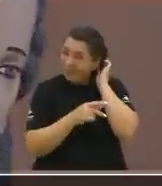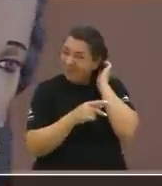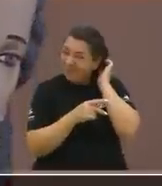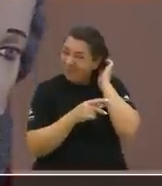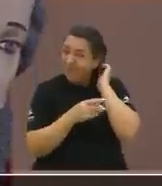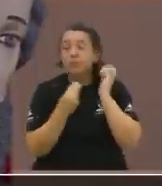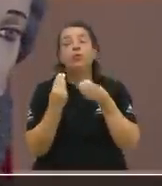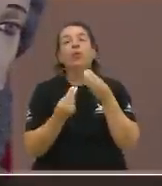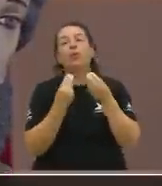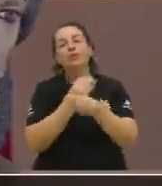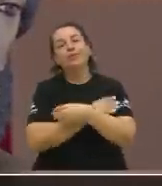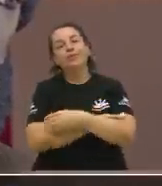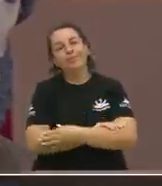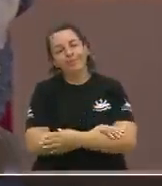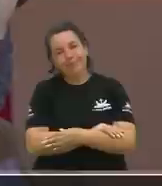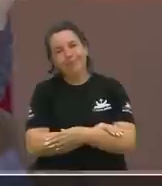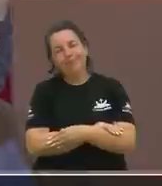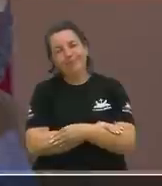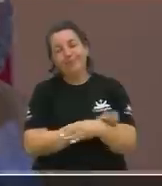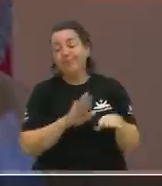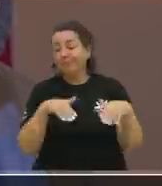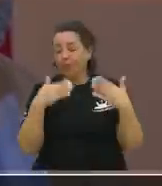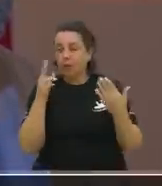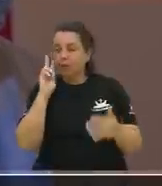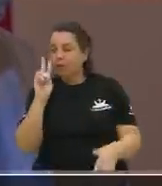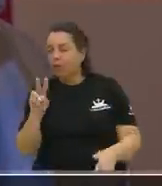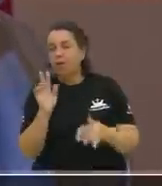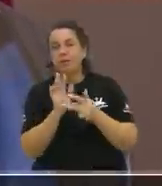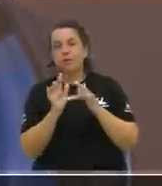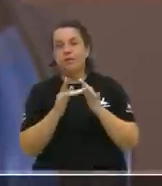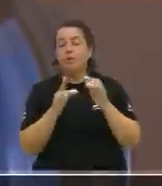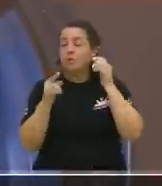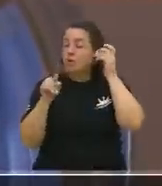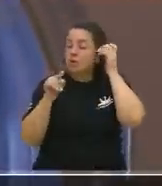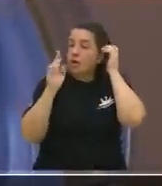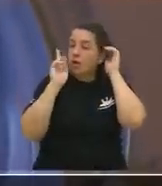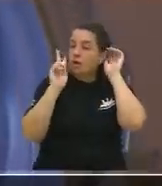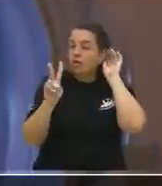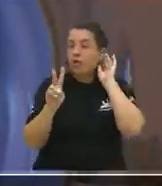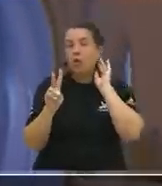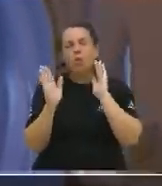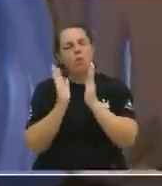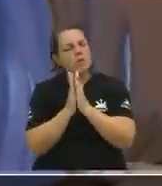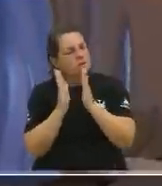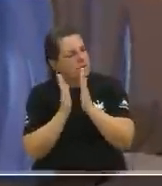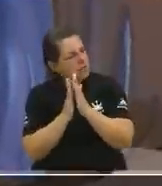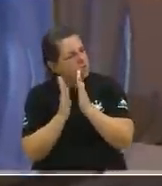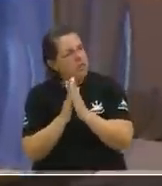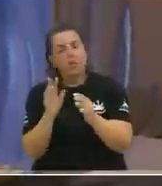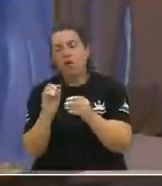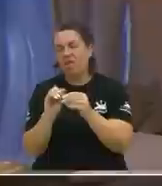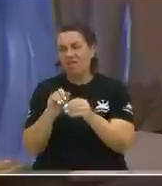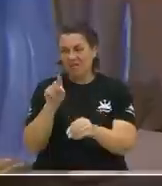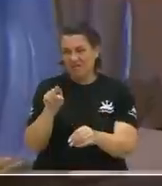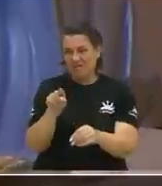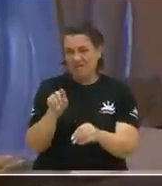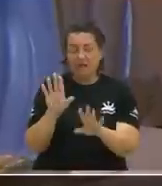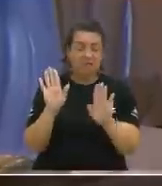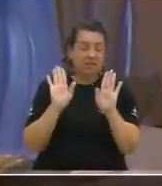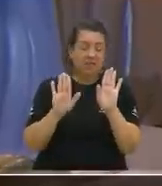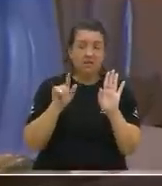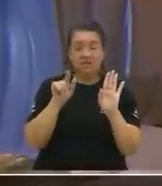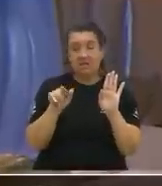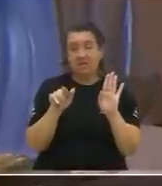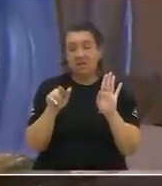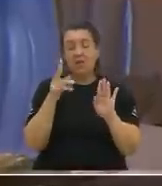vai? Se quando olharam para Jesus e viram que ele um homem de oração, quantas vezes ele